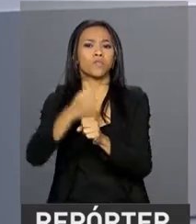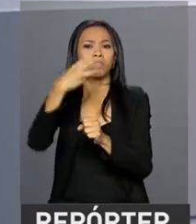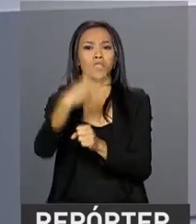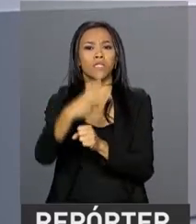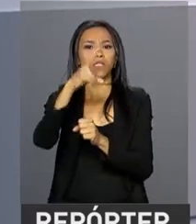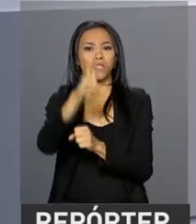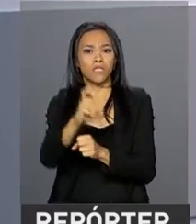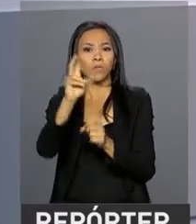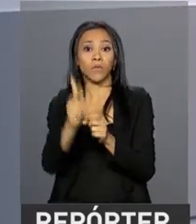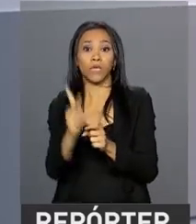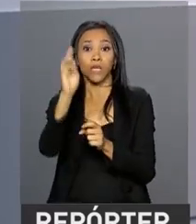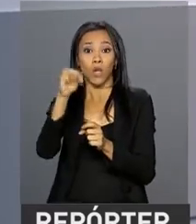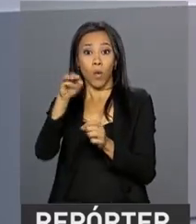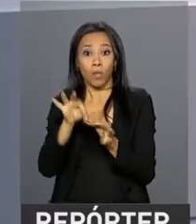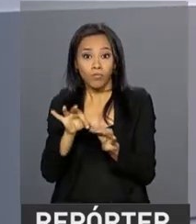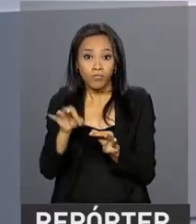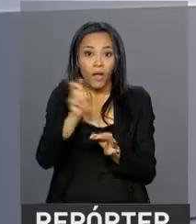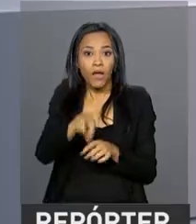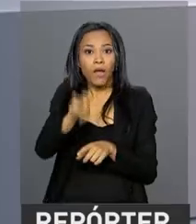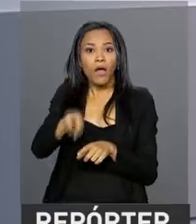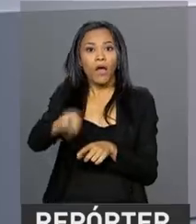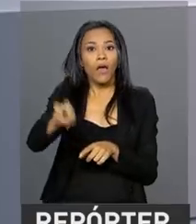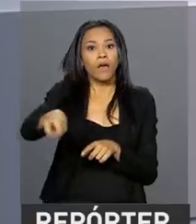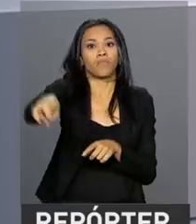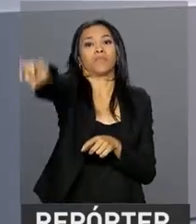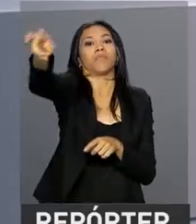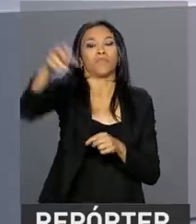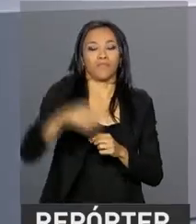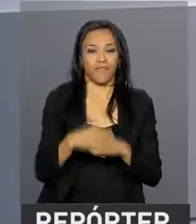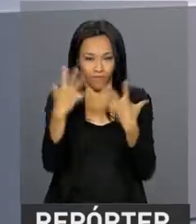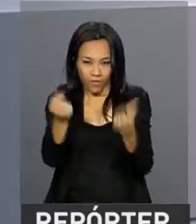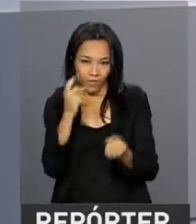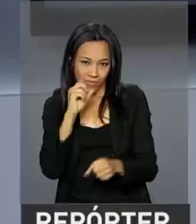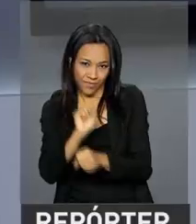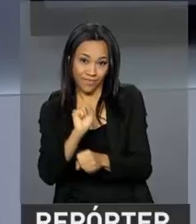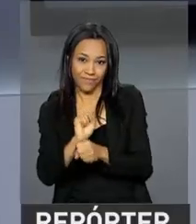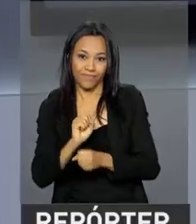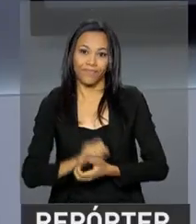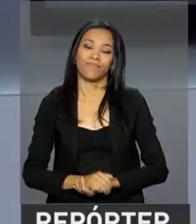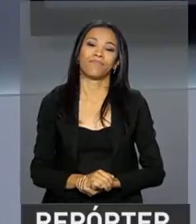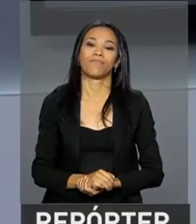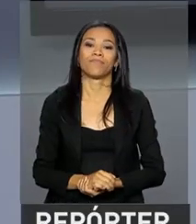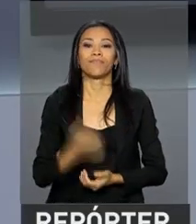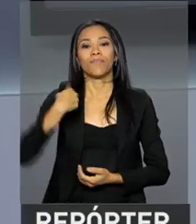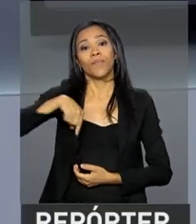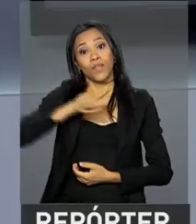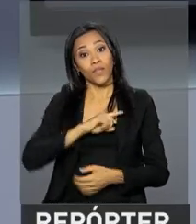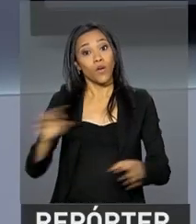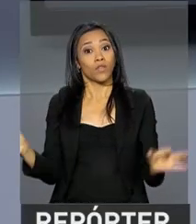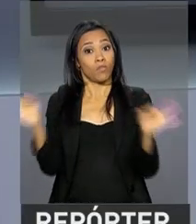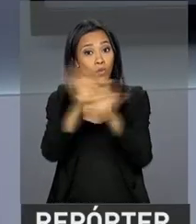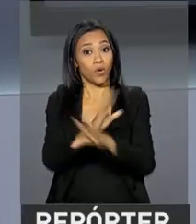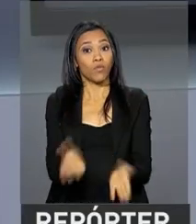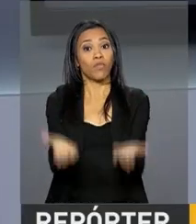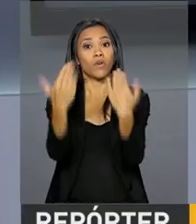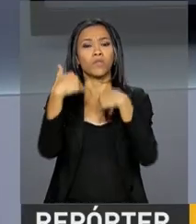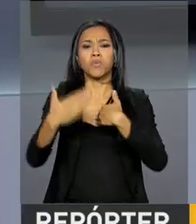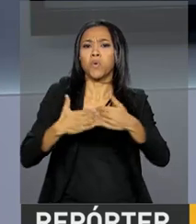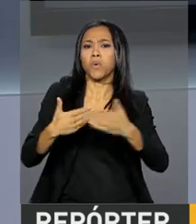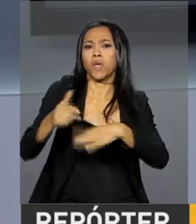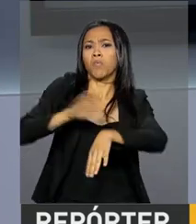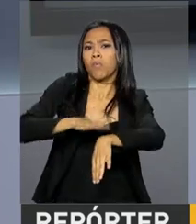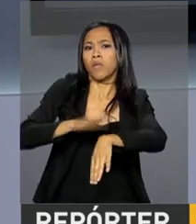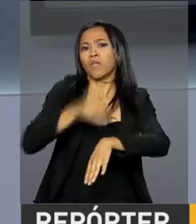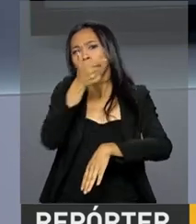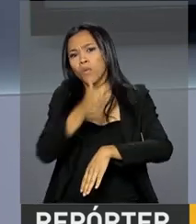35 quilômetros para caminhada com pernoite. Vamos aguardar. Nós ficamos por aqui. Voltamos a qualquer